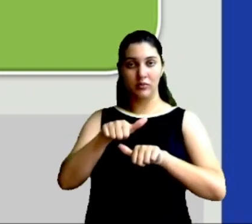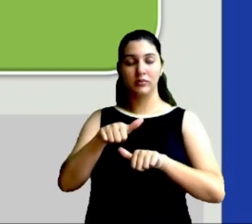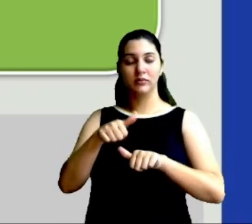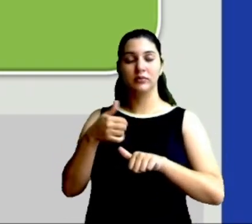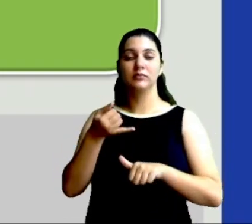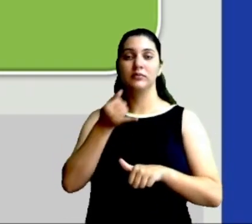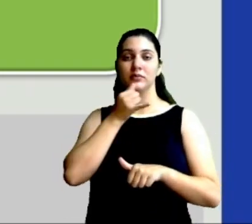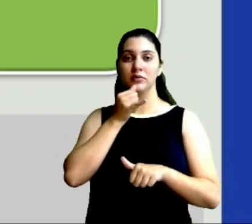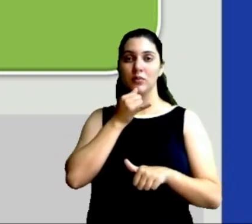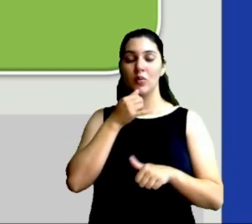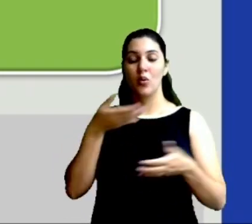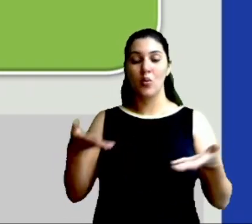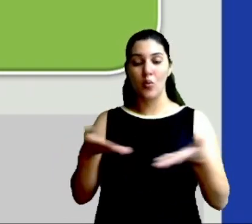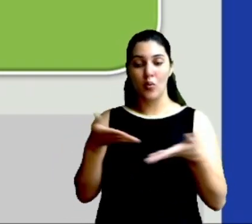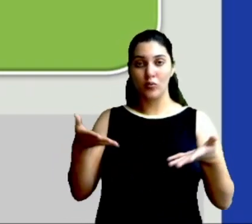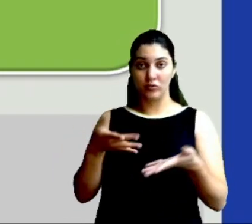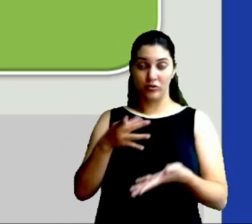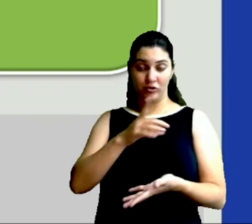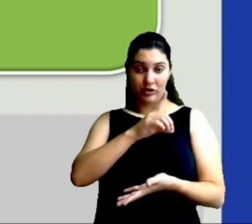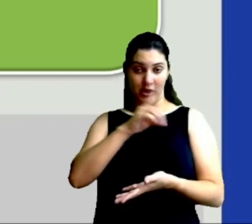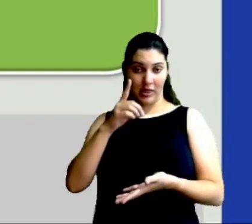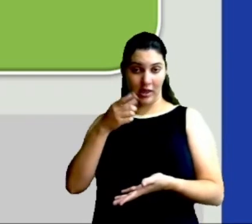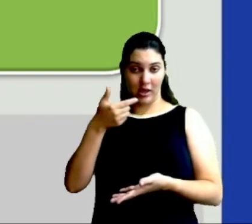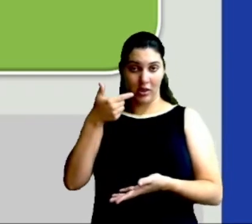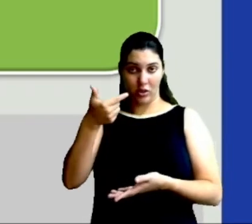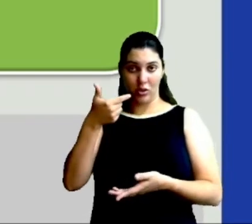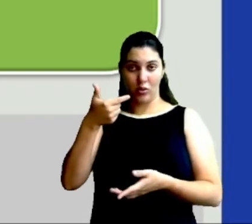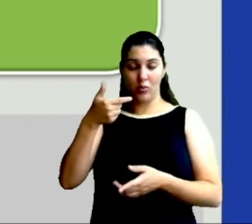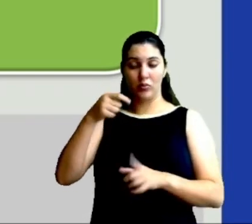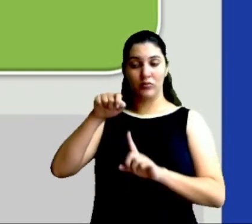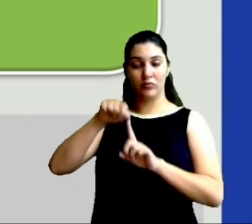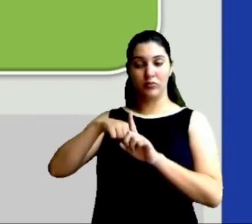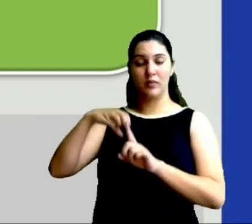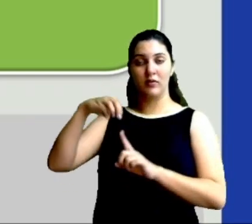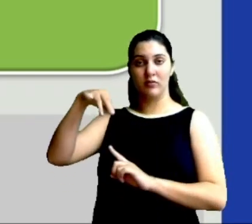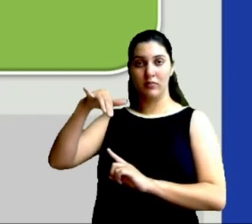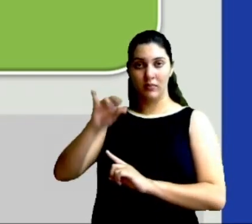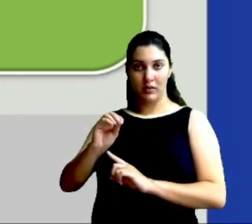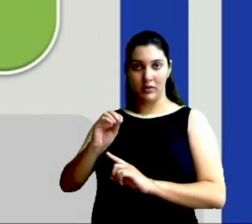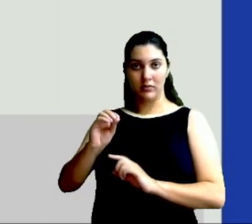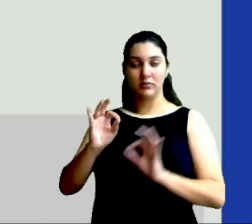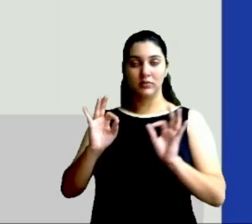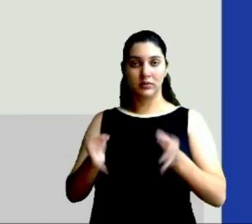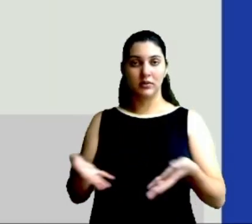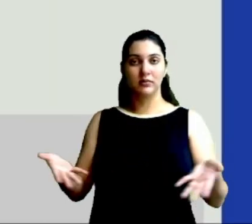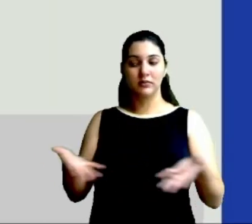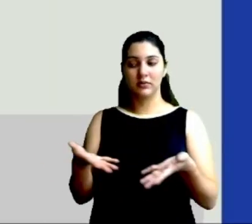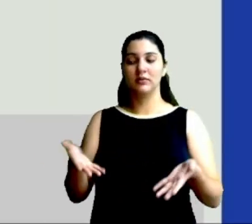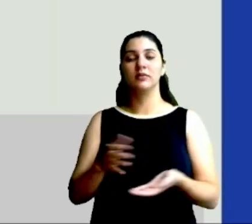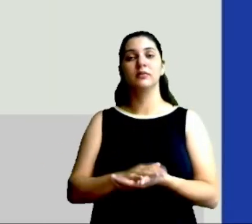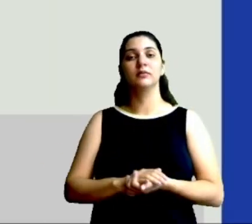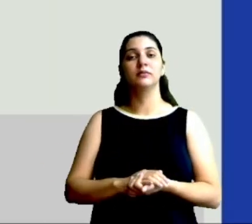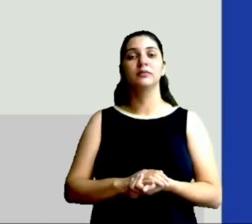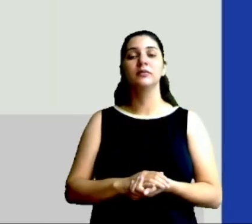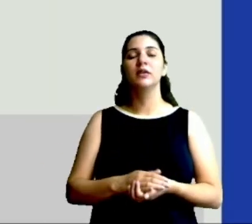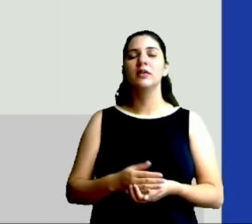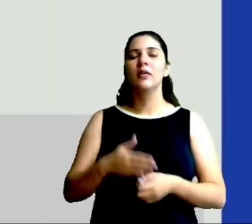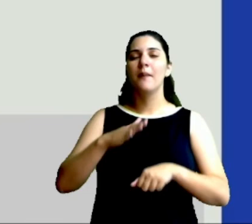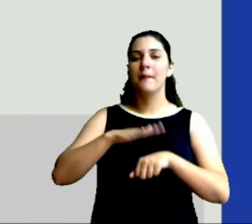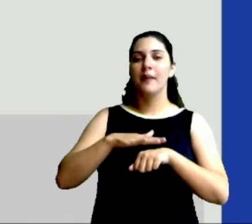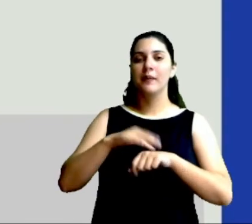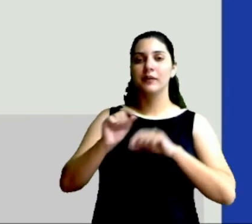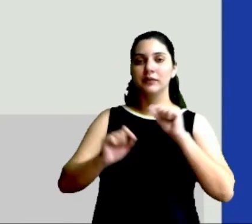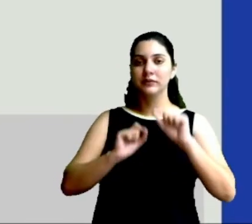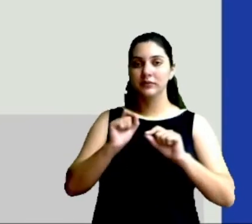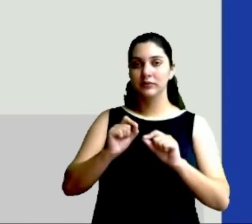singular. Hoje é dia 2 de maio. Certo? E agora, pessoal, chegou a hora que a